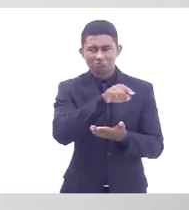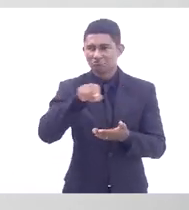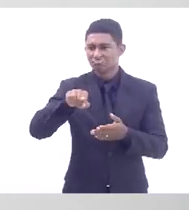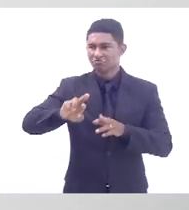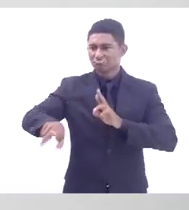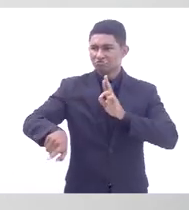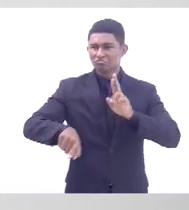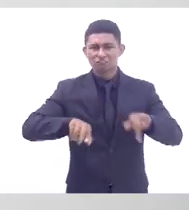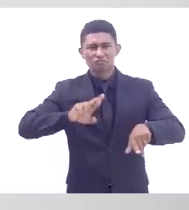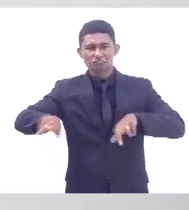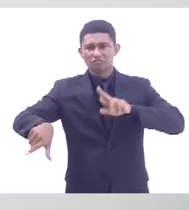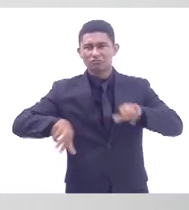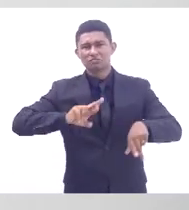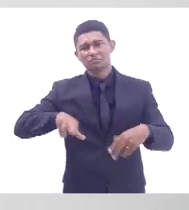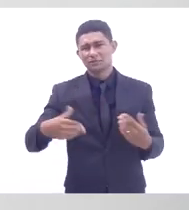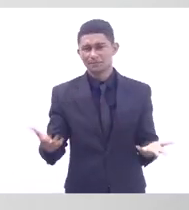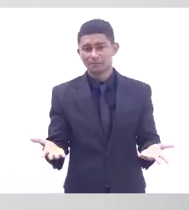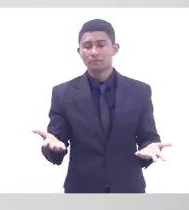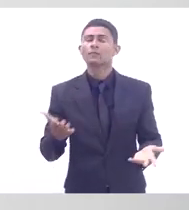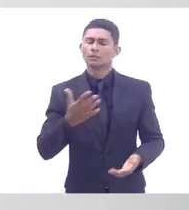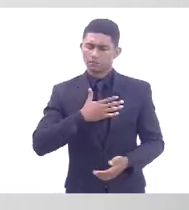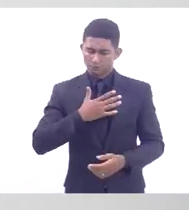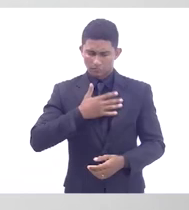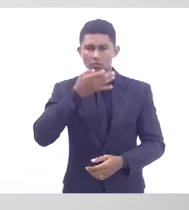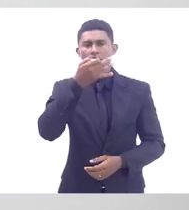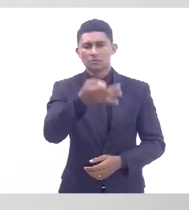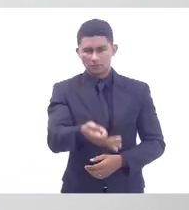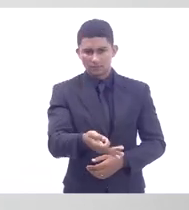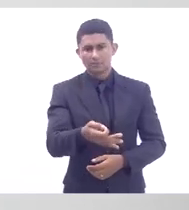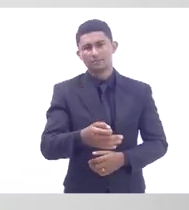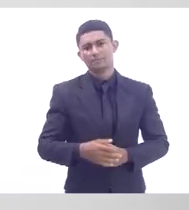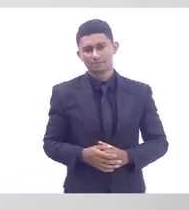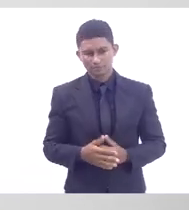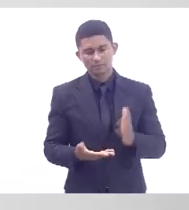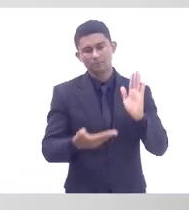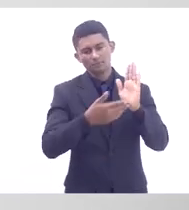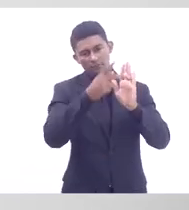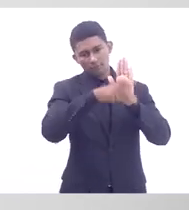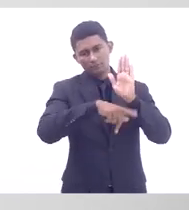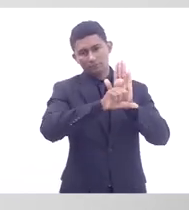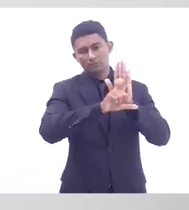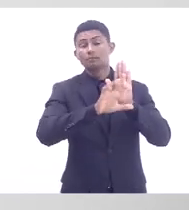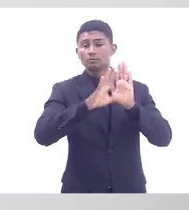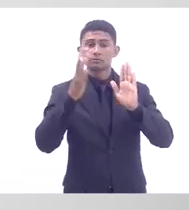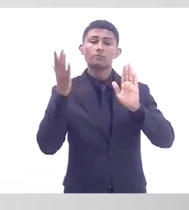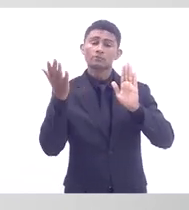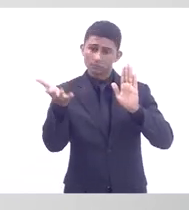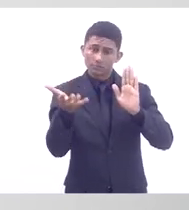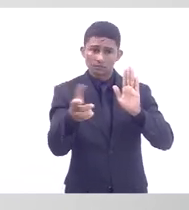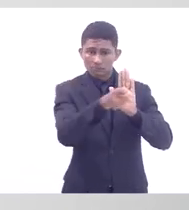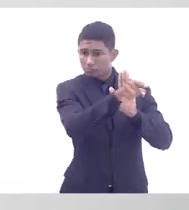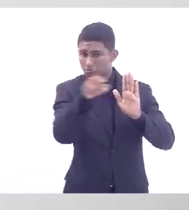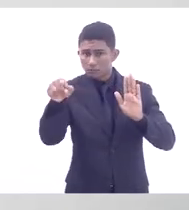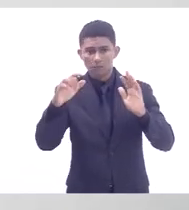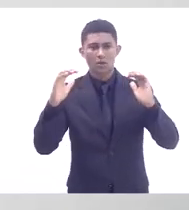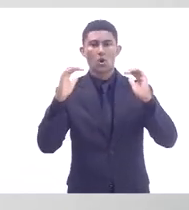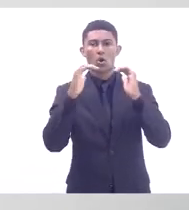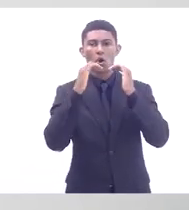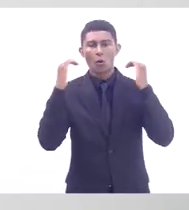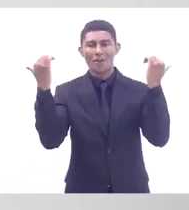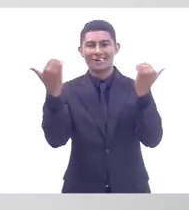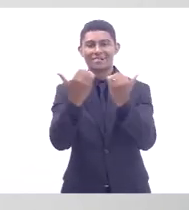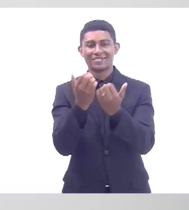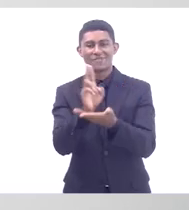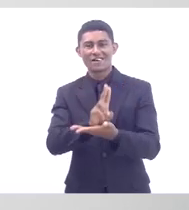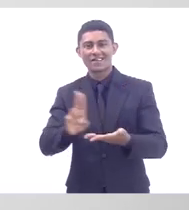as comunidades universitárias Não essa minha posição né sobre o projeto é mais obviamente a gente quer ouvir a comunidade Universitária para em diálogo